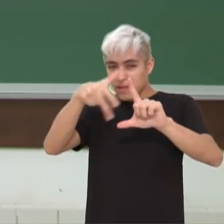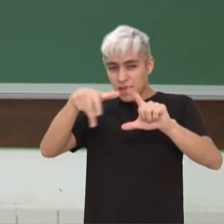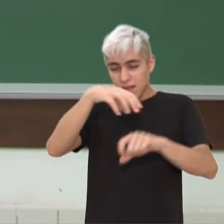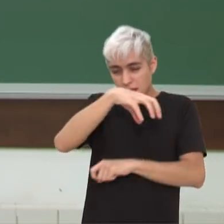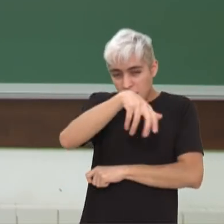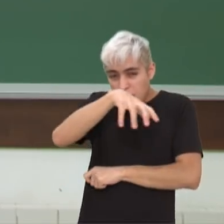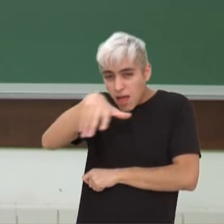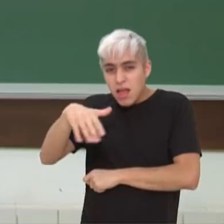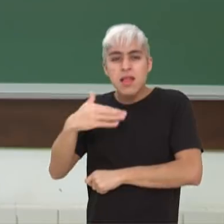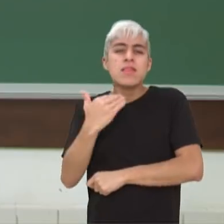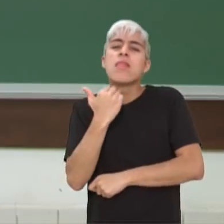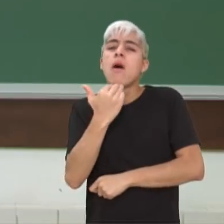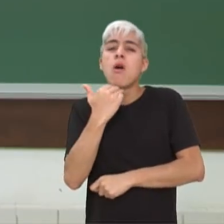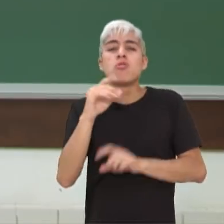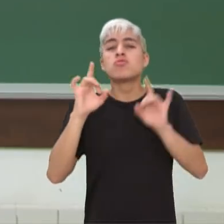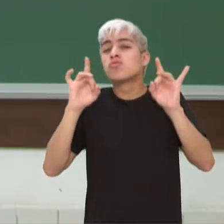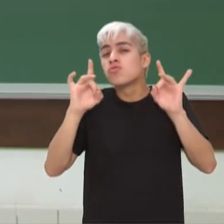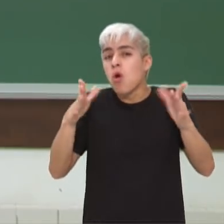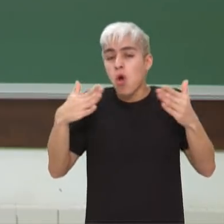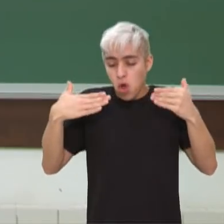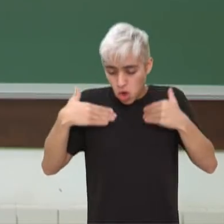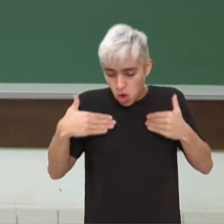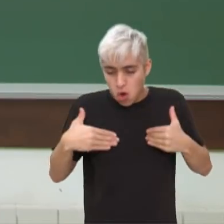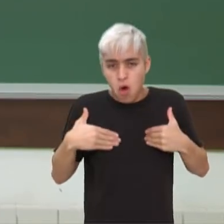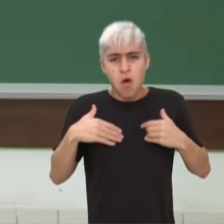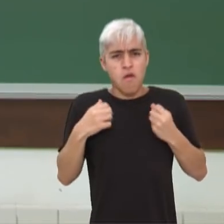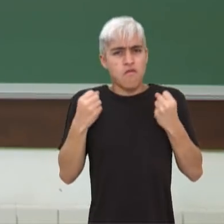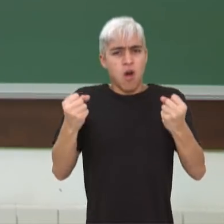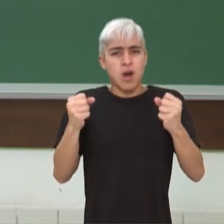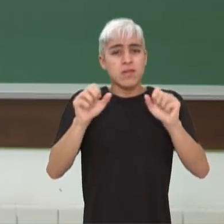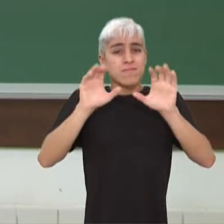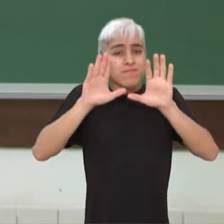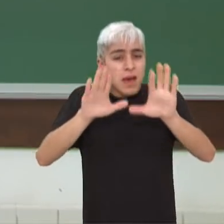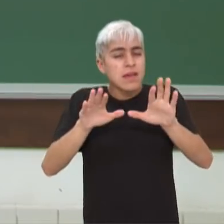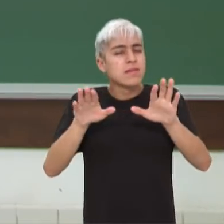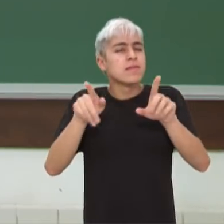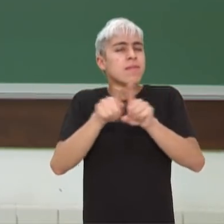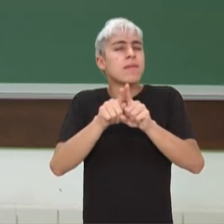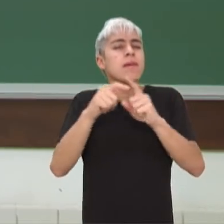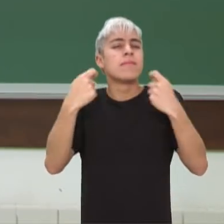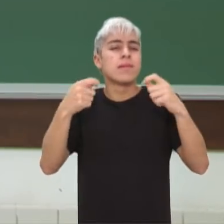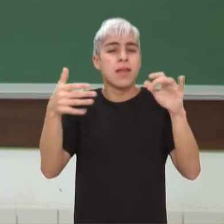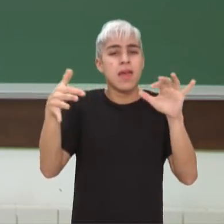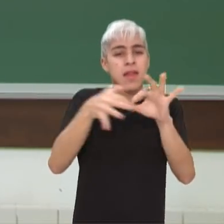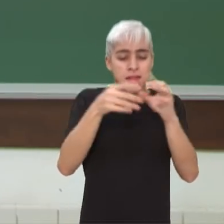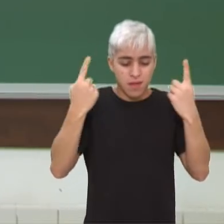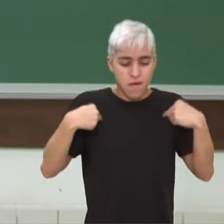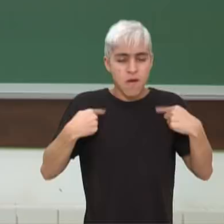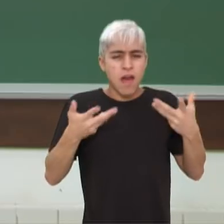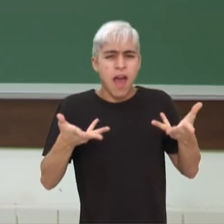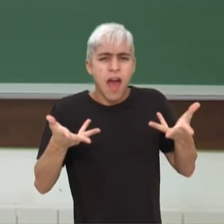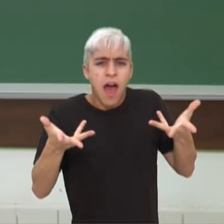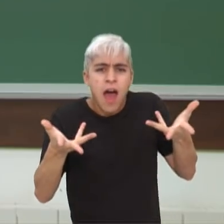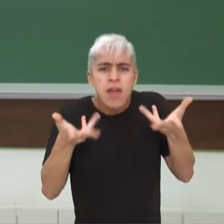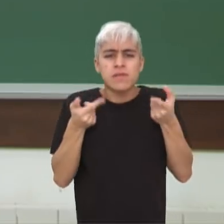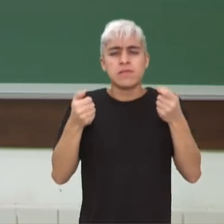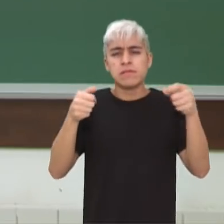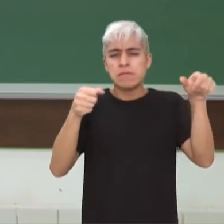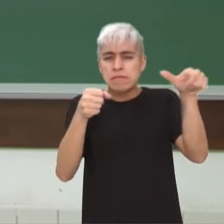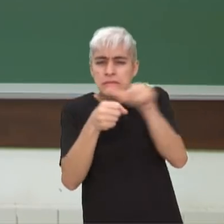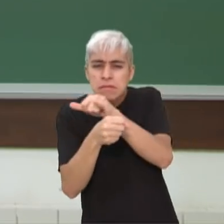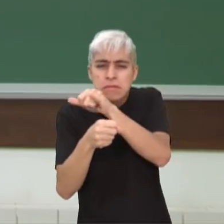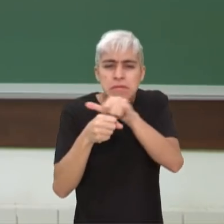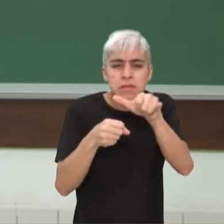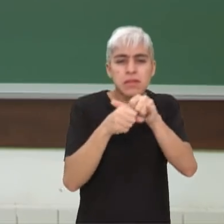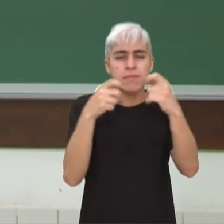nada adianta você ter um corpo ali totalmente forte se você não tiver, ao mesmo tempo, um corpo ágil. Então é preciso você